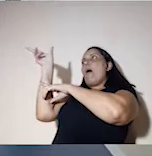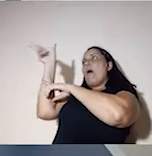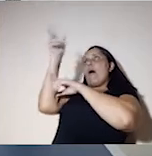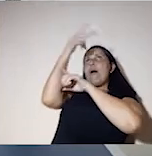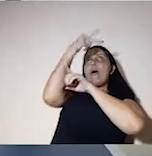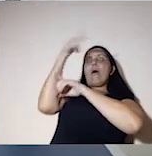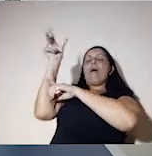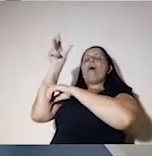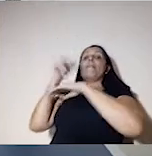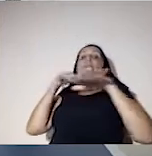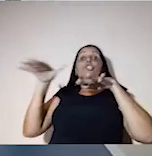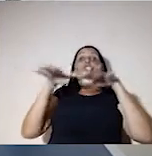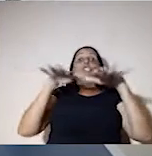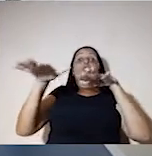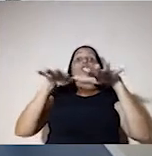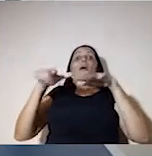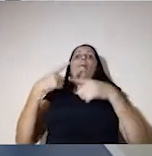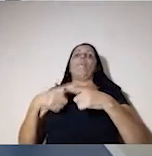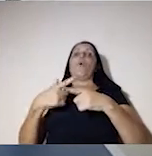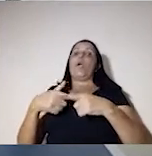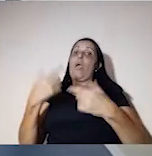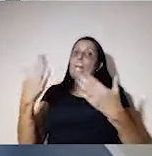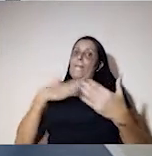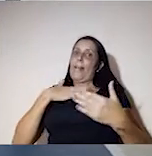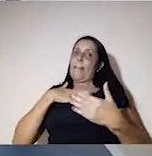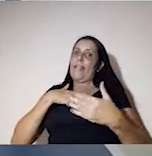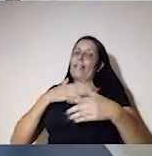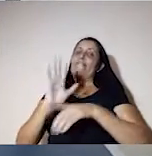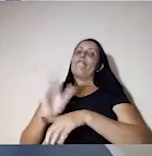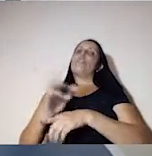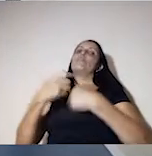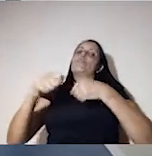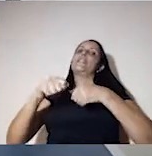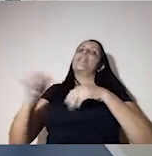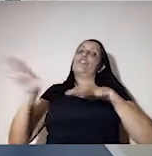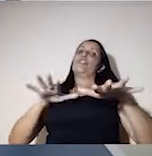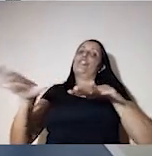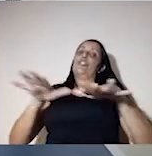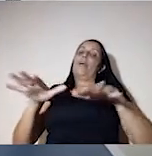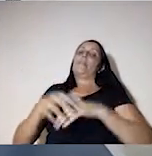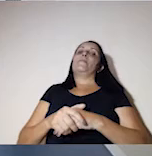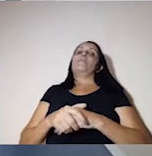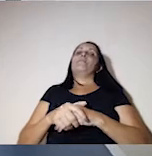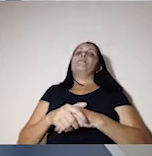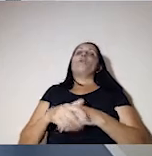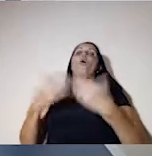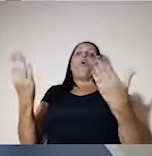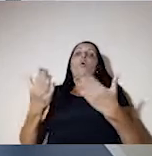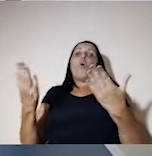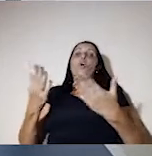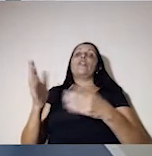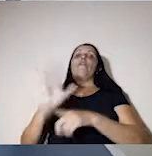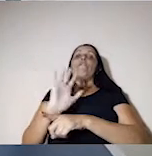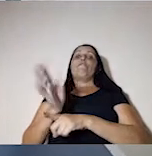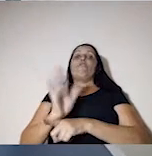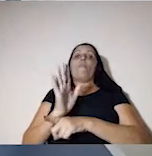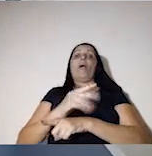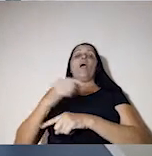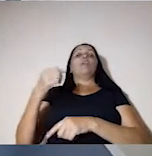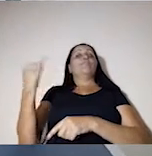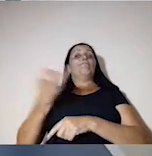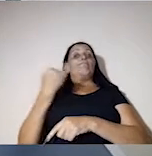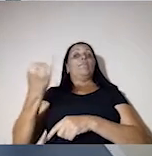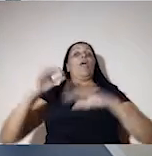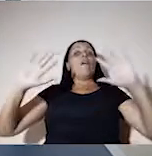várias coisas legais, bem dinâmicas, porque hoje para mim um vídeo tem que ser dinâmico, entendeu? A filmagem hoje em dia,